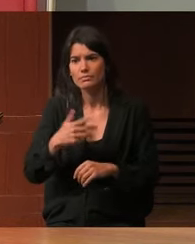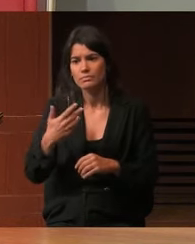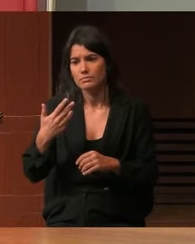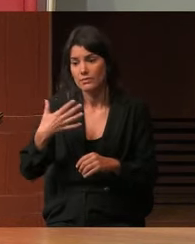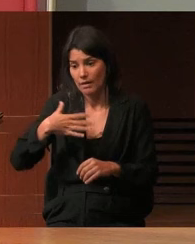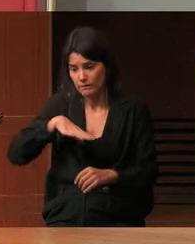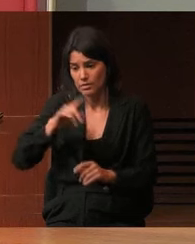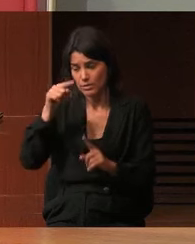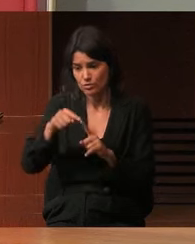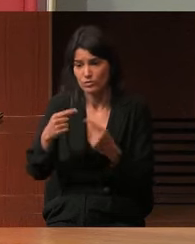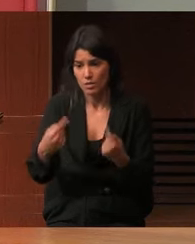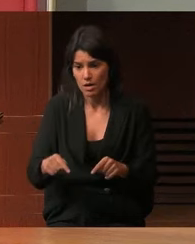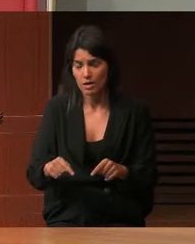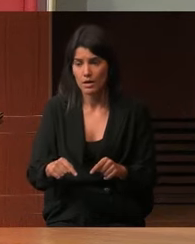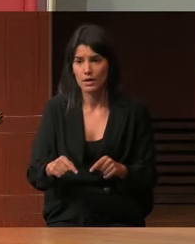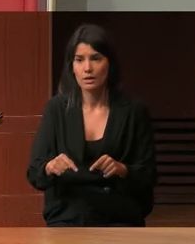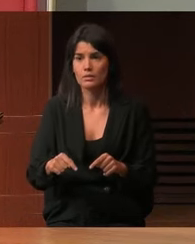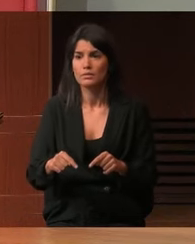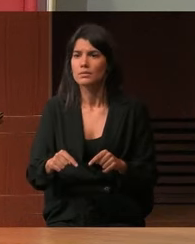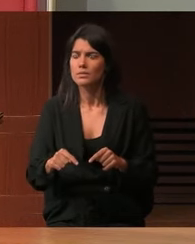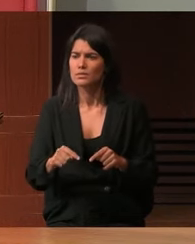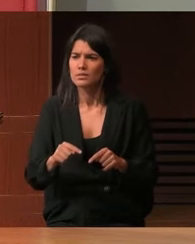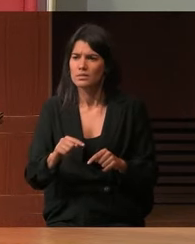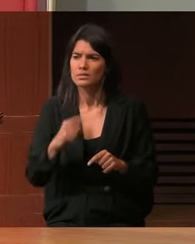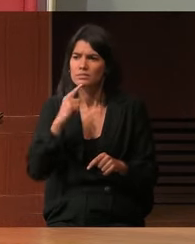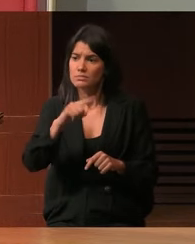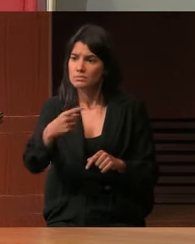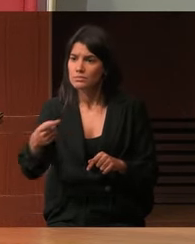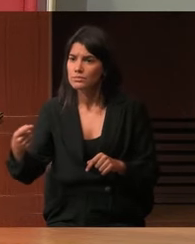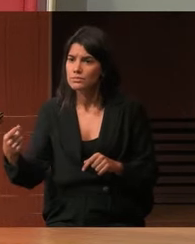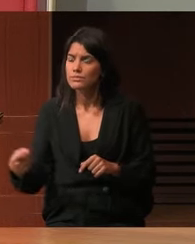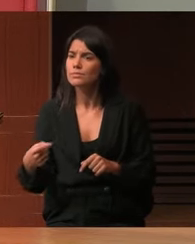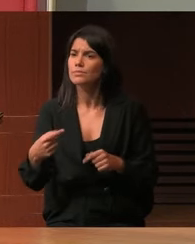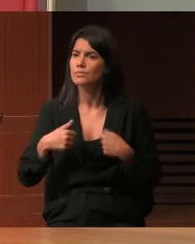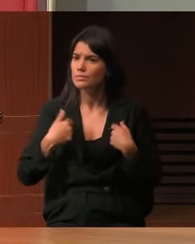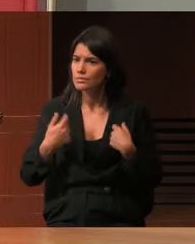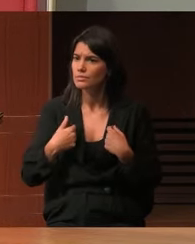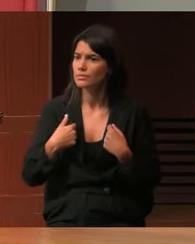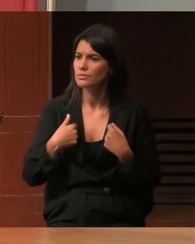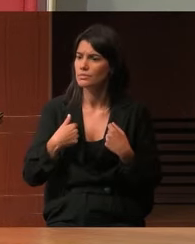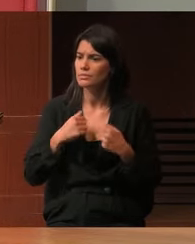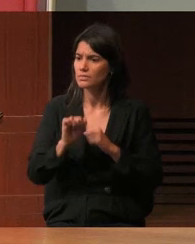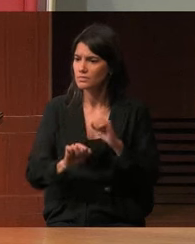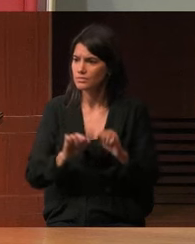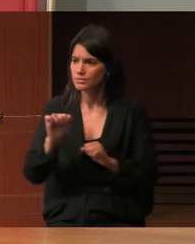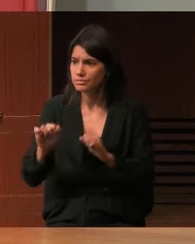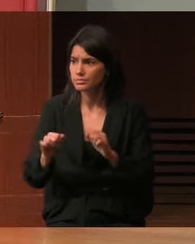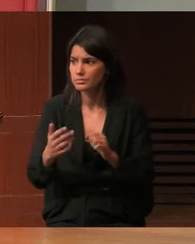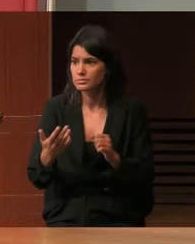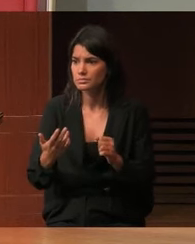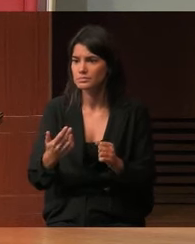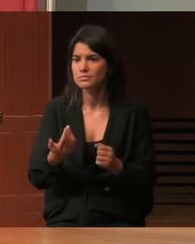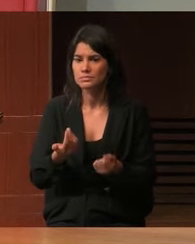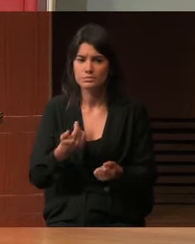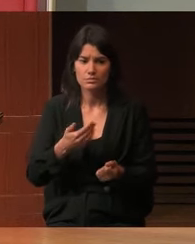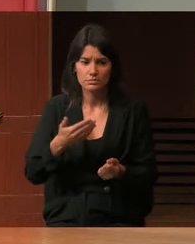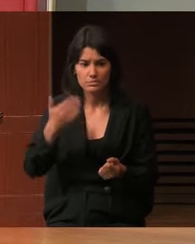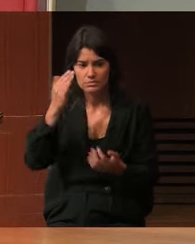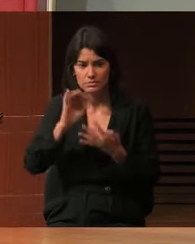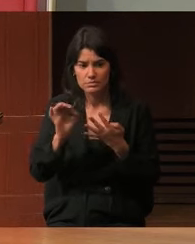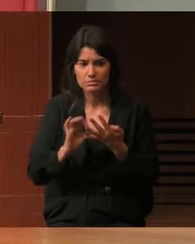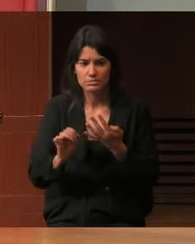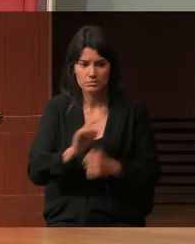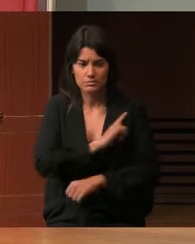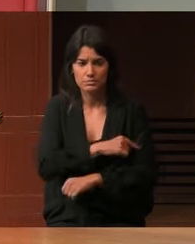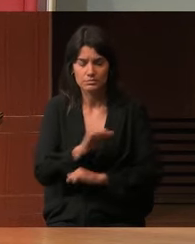intencionalidade que apreendem os demais segundo as suas próprias e respectivas características e potências. Permitam-me uma situação um